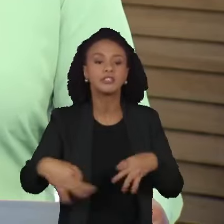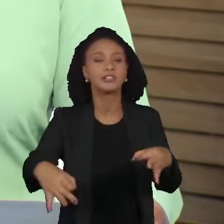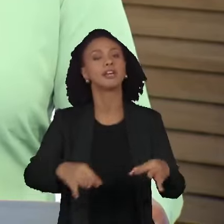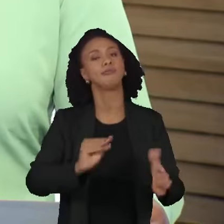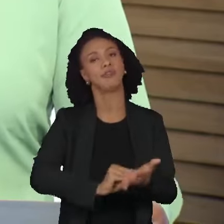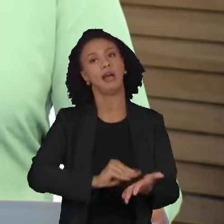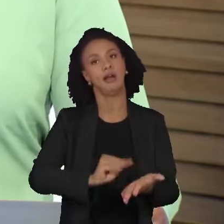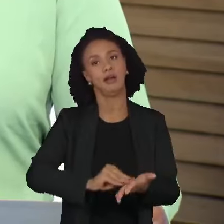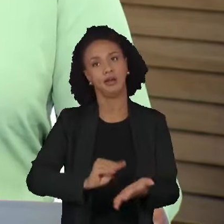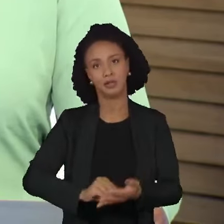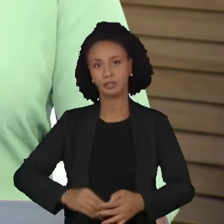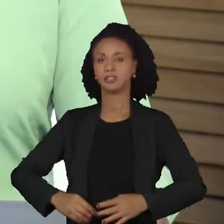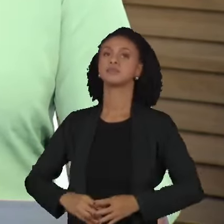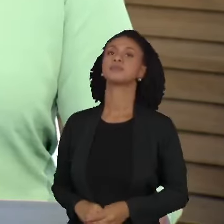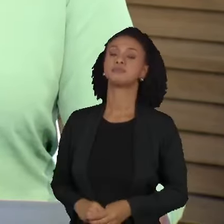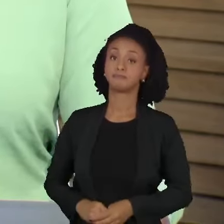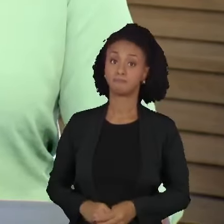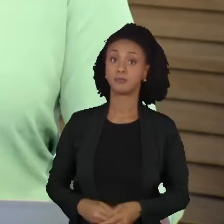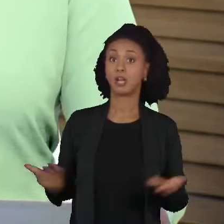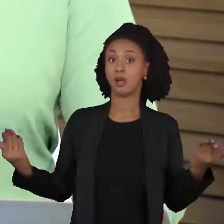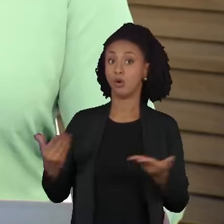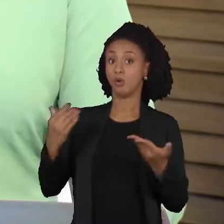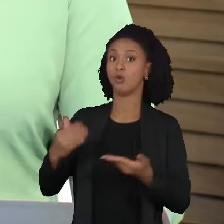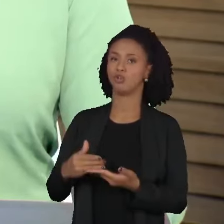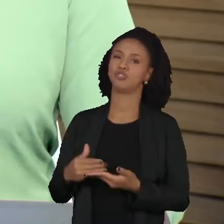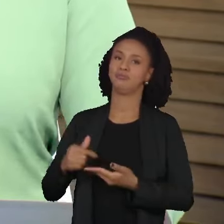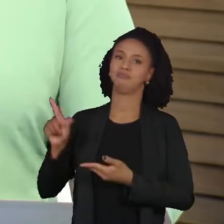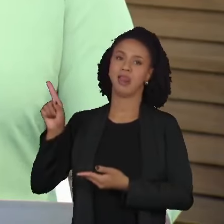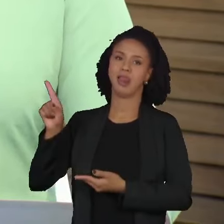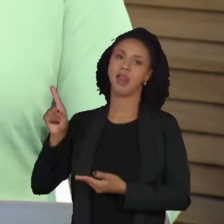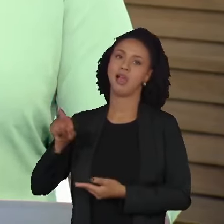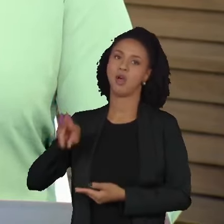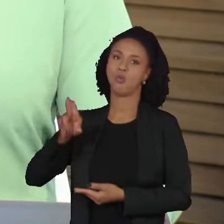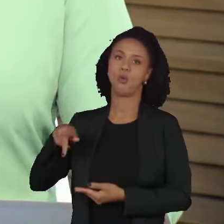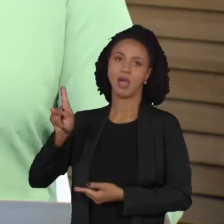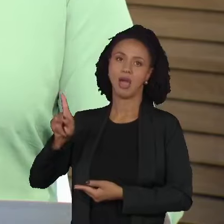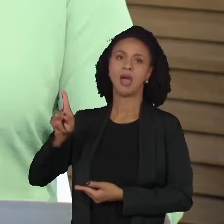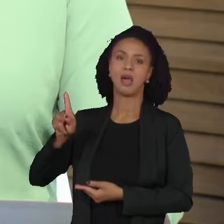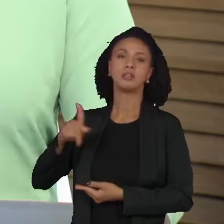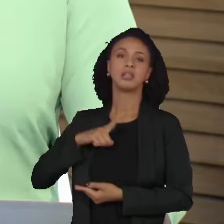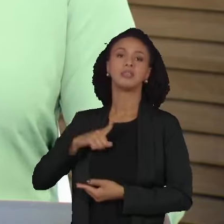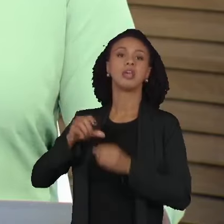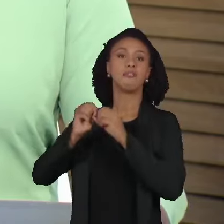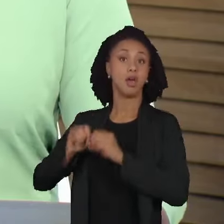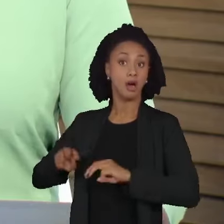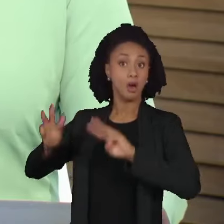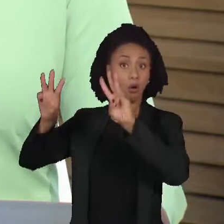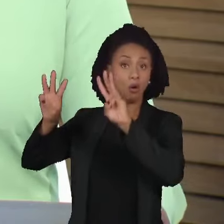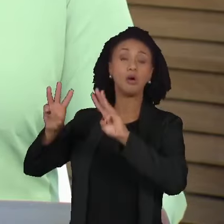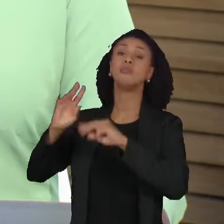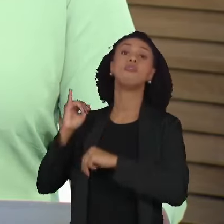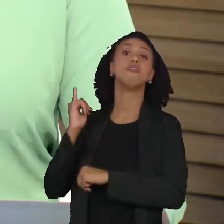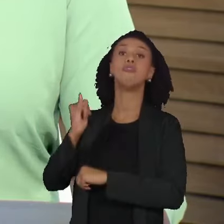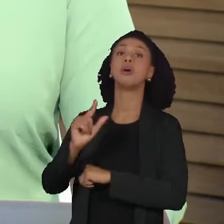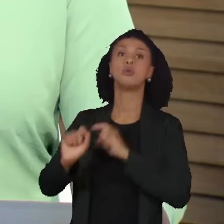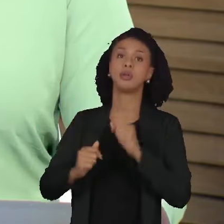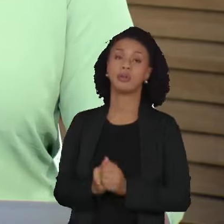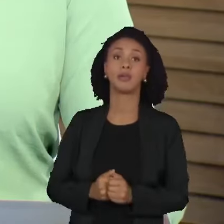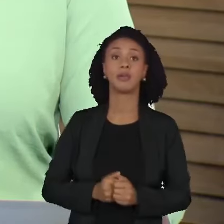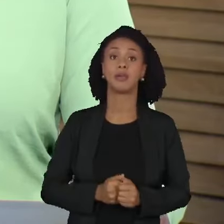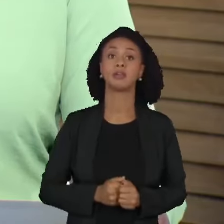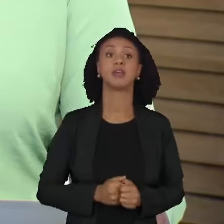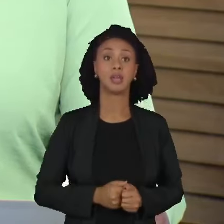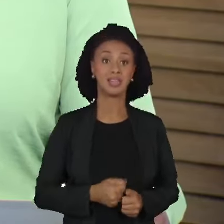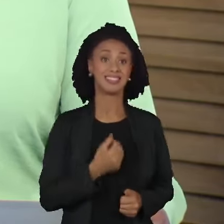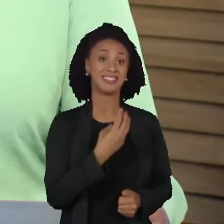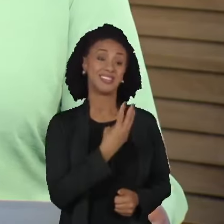Um relatório divulgado hoje pelas Nações Unidas mostra que quase um em cada cinco brasileiros não teve acesso a uma